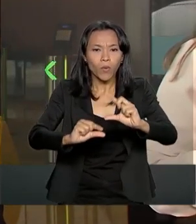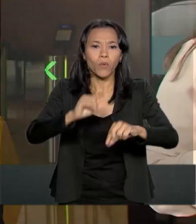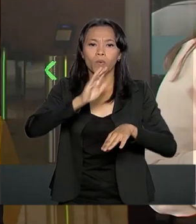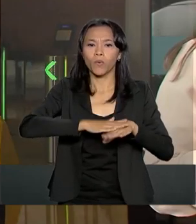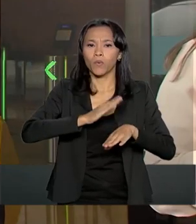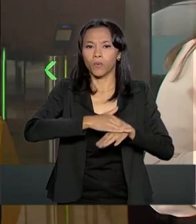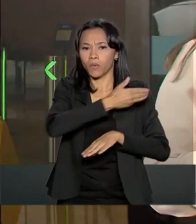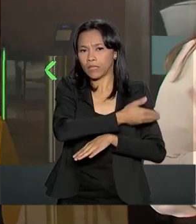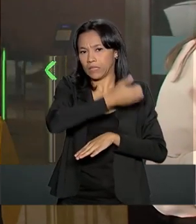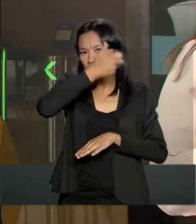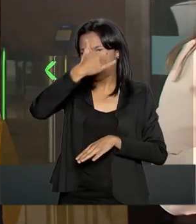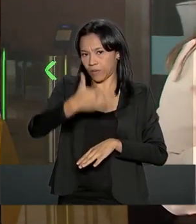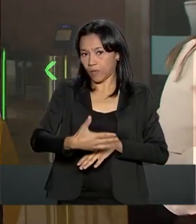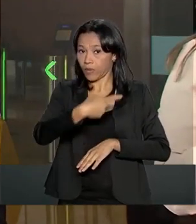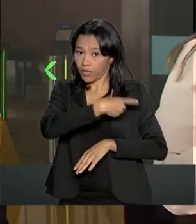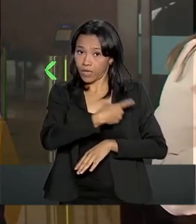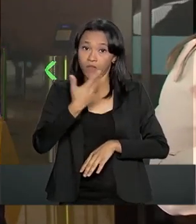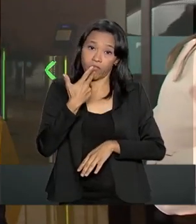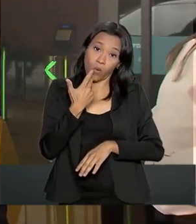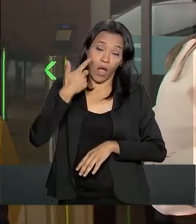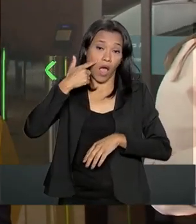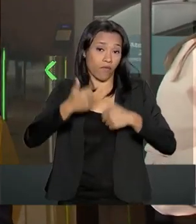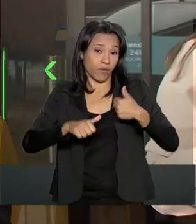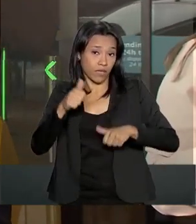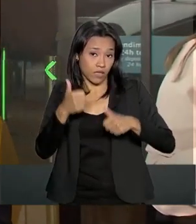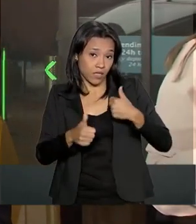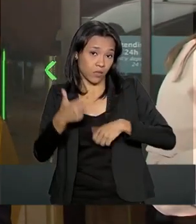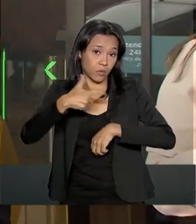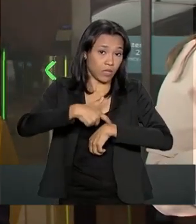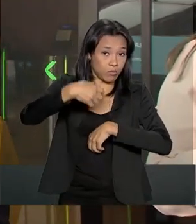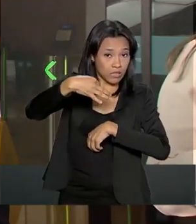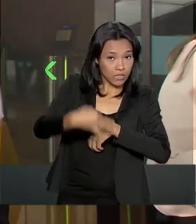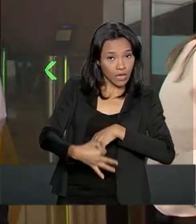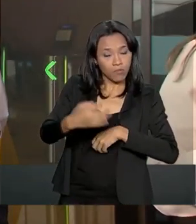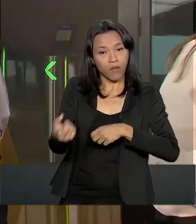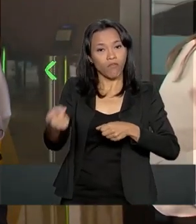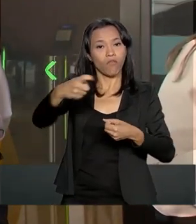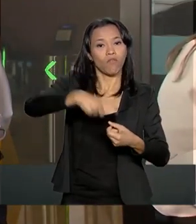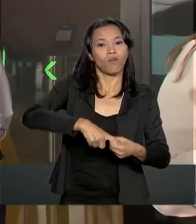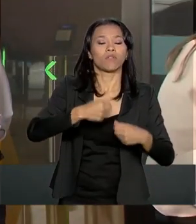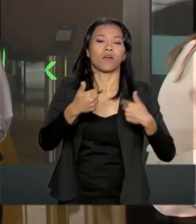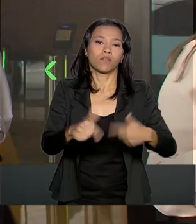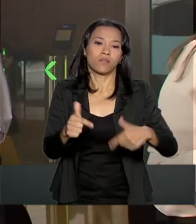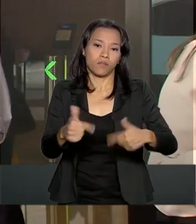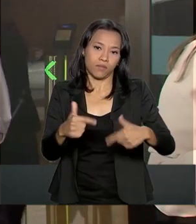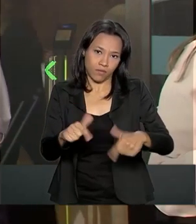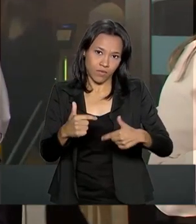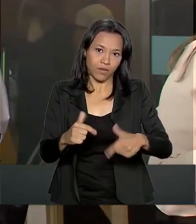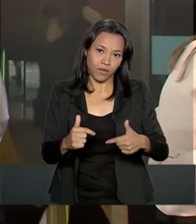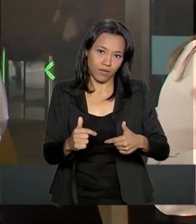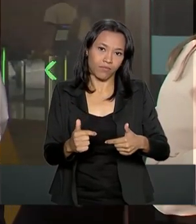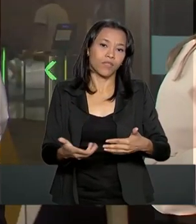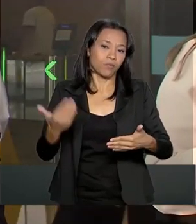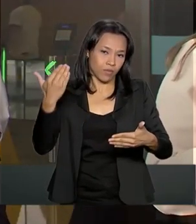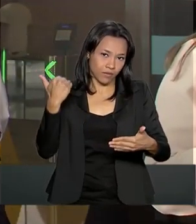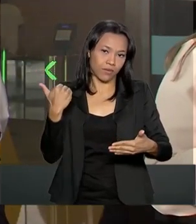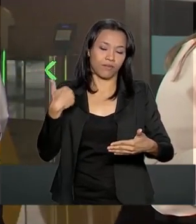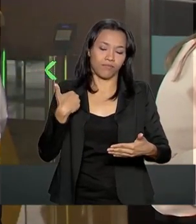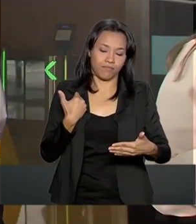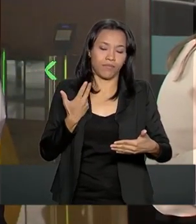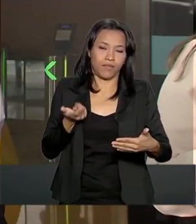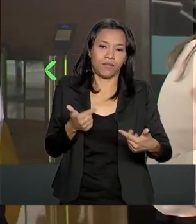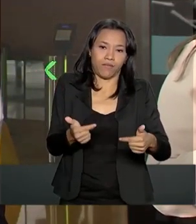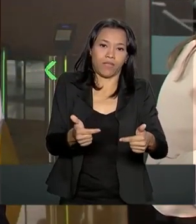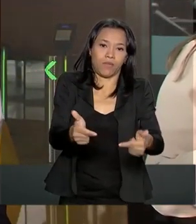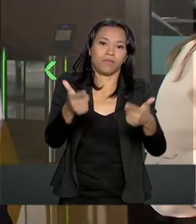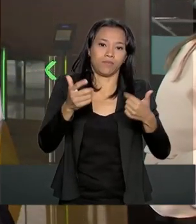porta-voz, avaliando ele próprio o momento ideal para voltar a trabalhar como ele vinha trabalhando normalmente antes